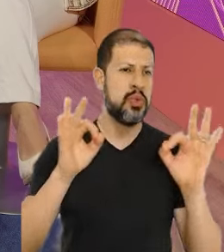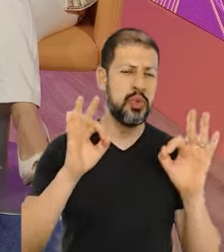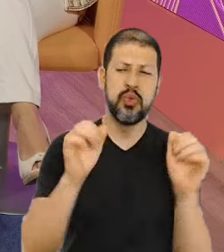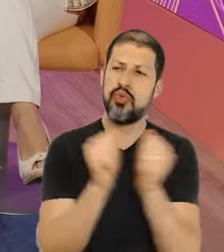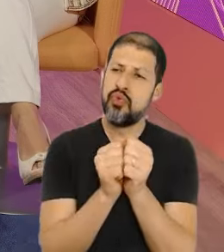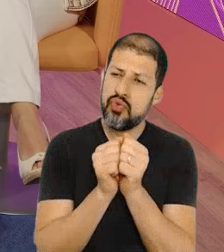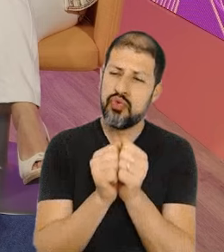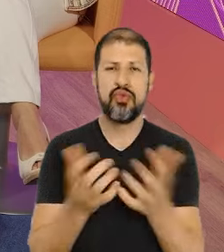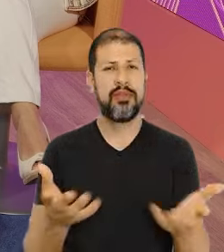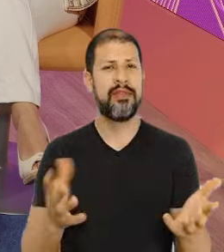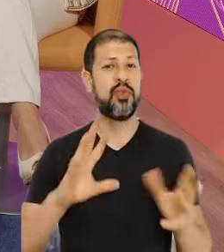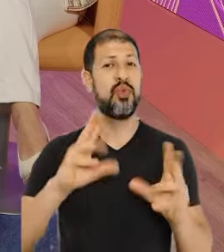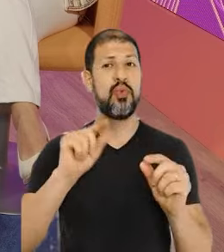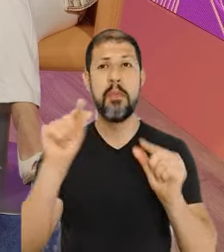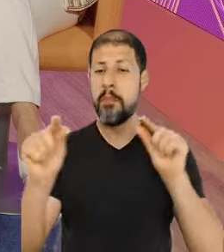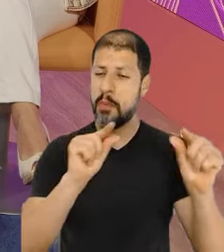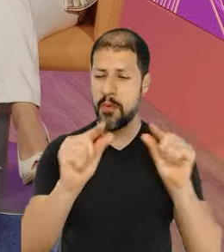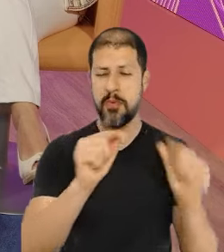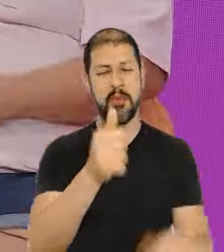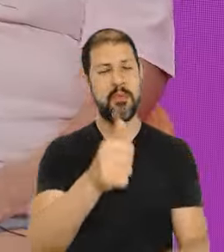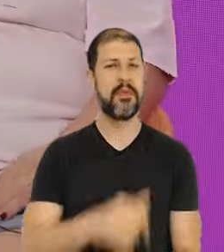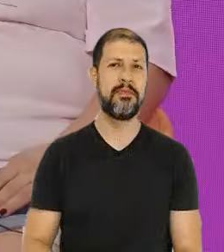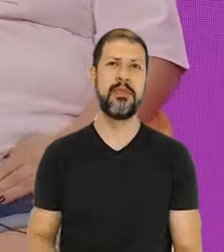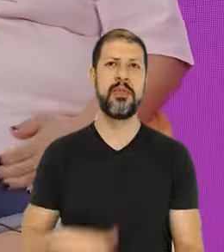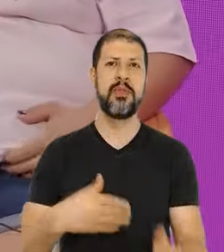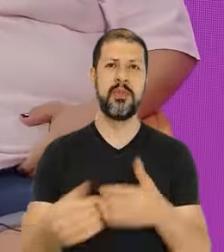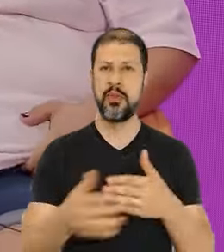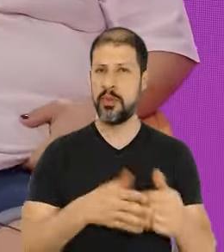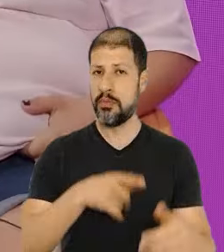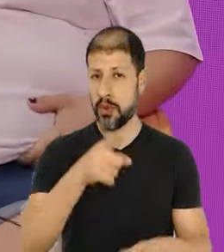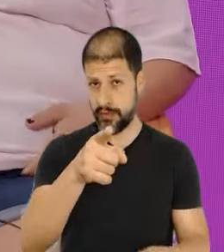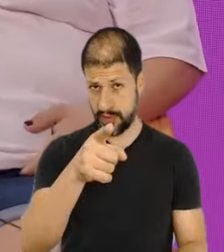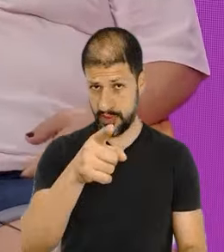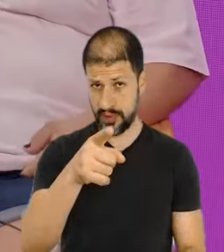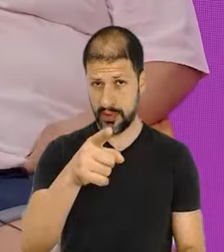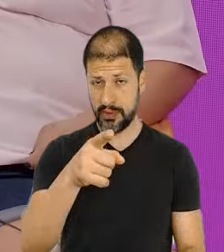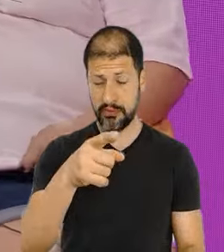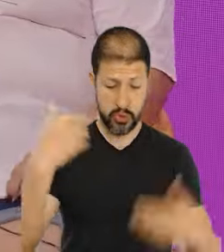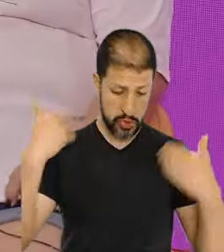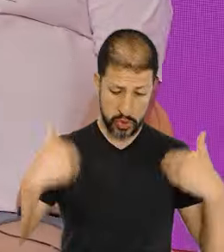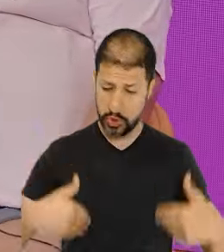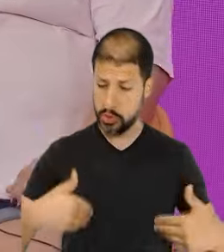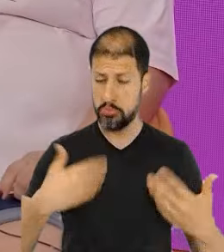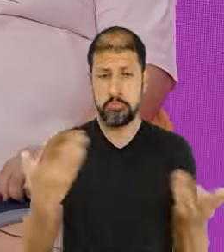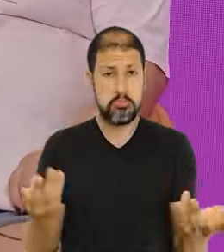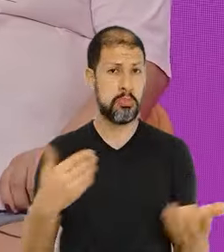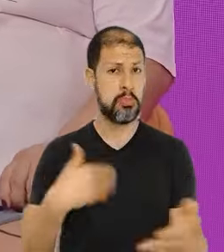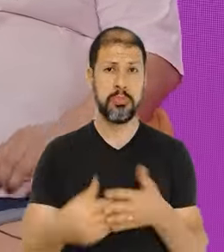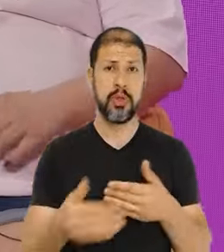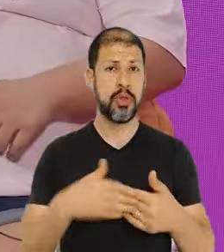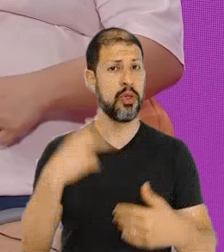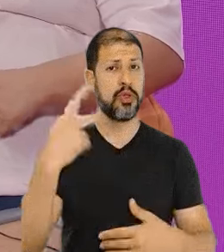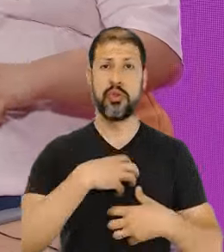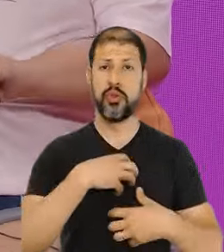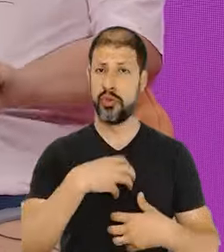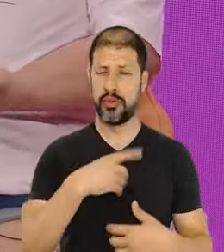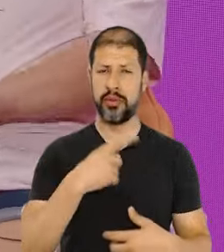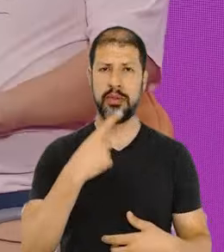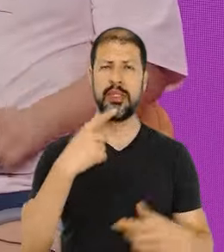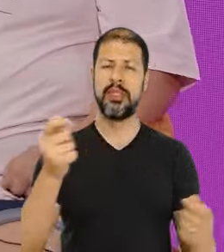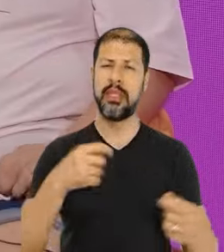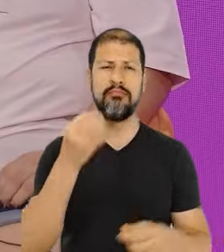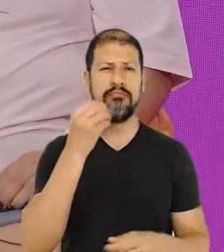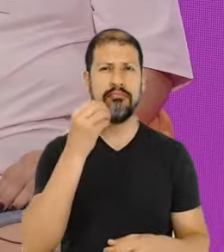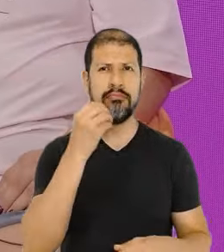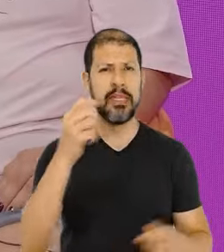é isso gente tudo pouco viu inde Independente da sua condição Independente se nós dermos a oportunidade eles